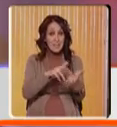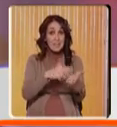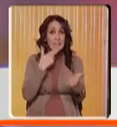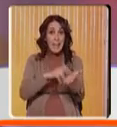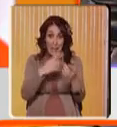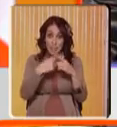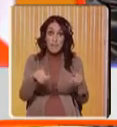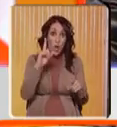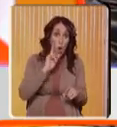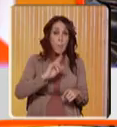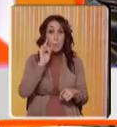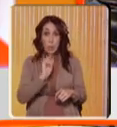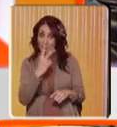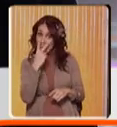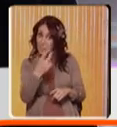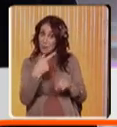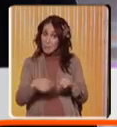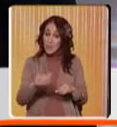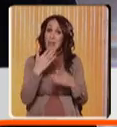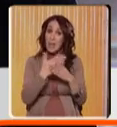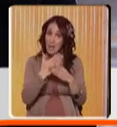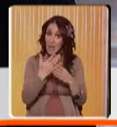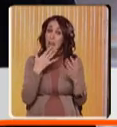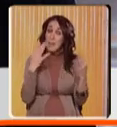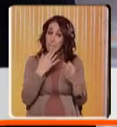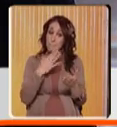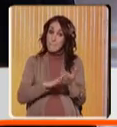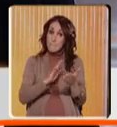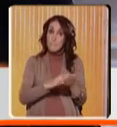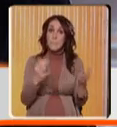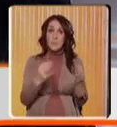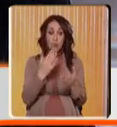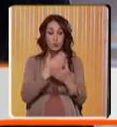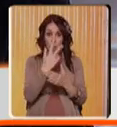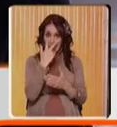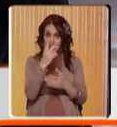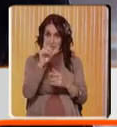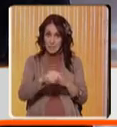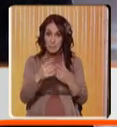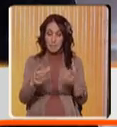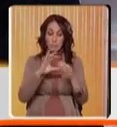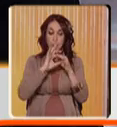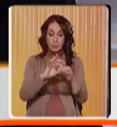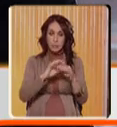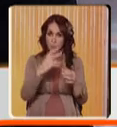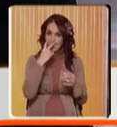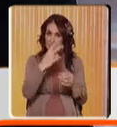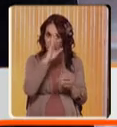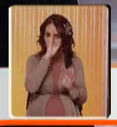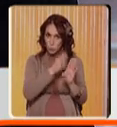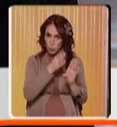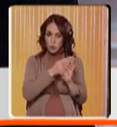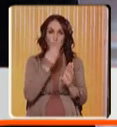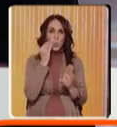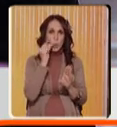respostas. Então é diferente. É diferente. A forma, os estudos, não só oftalmológicos, mas também do foro relacionado com a visão psicológica,